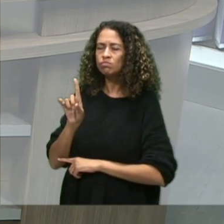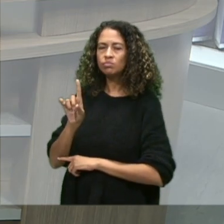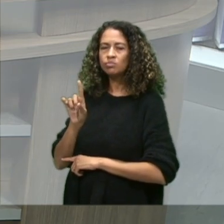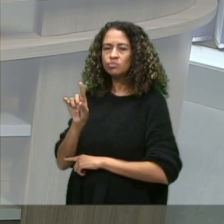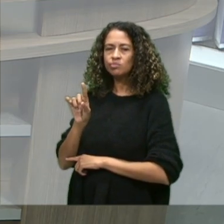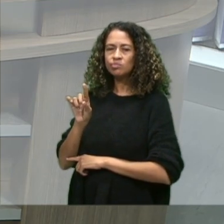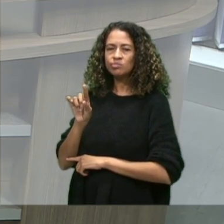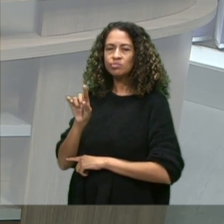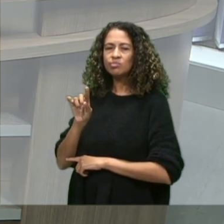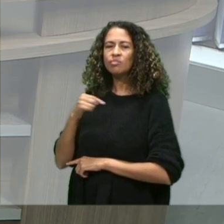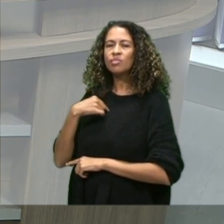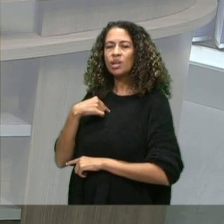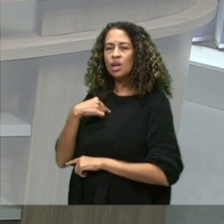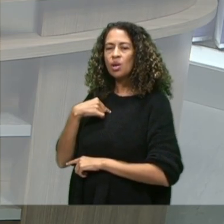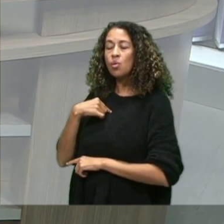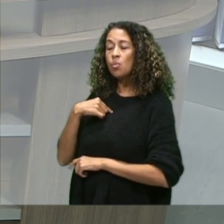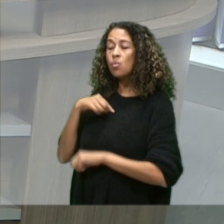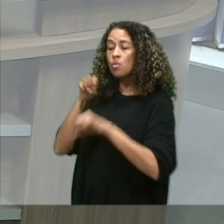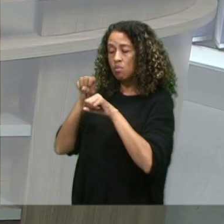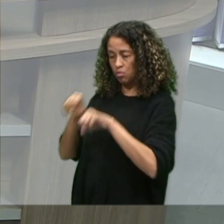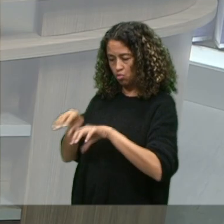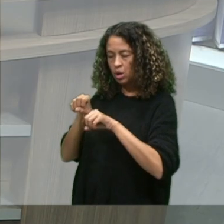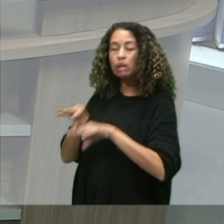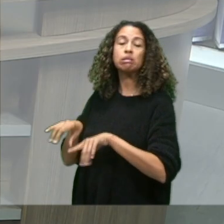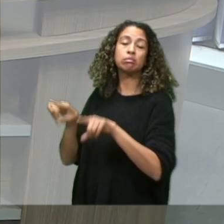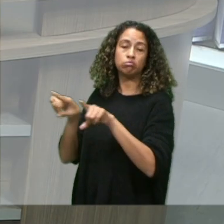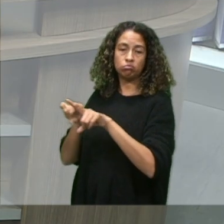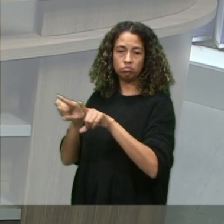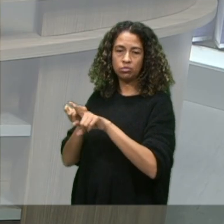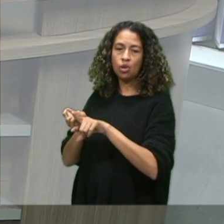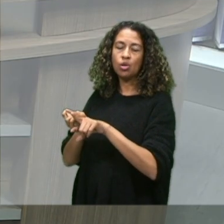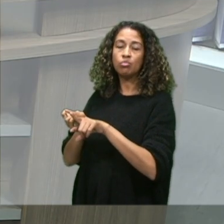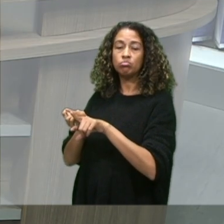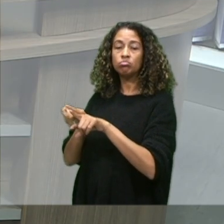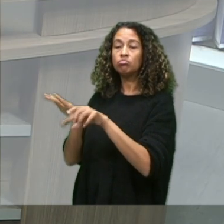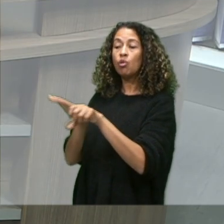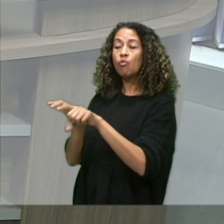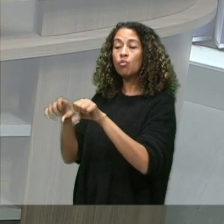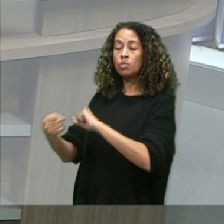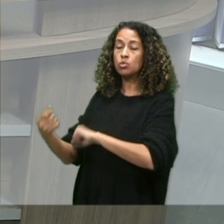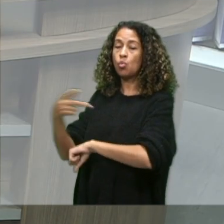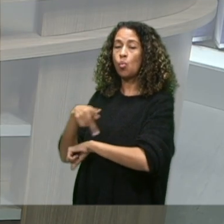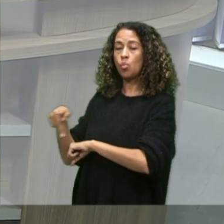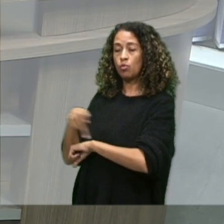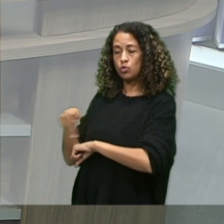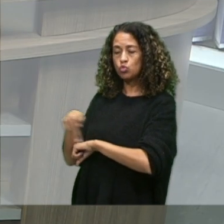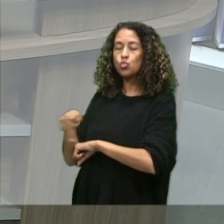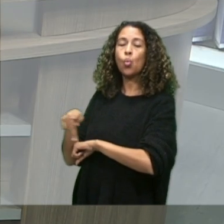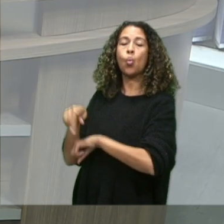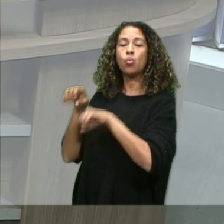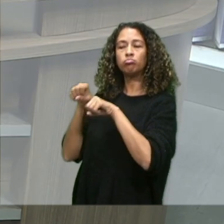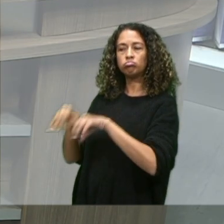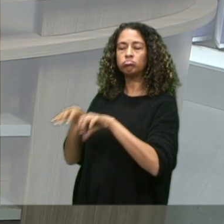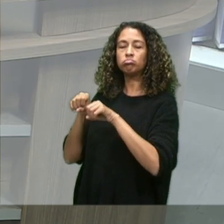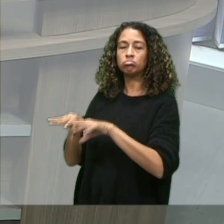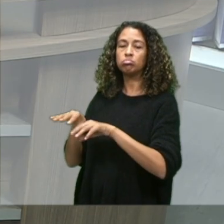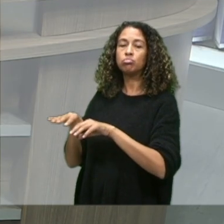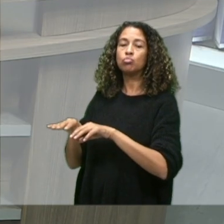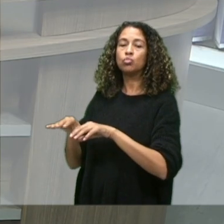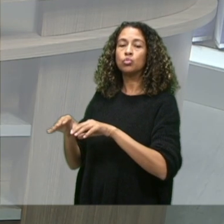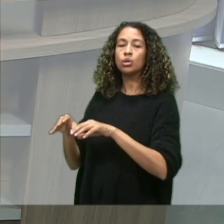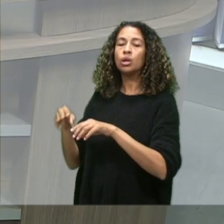Eu trabalho na arte e educação também, né, na formação de professores, educadores da rede de